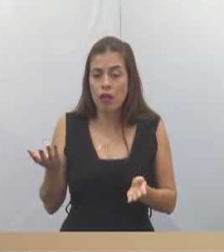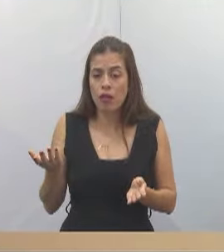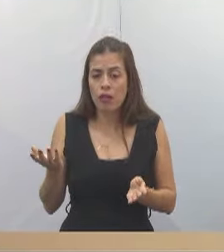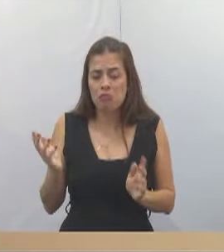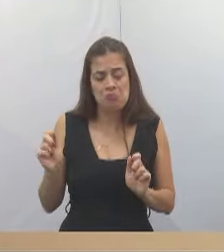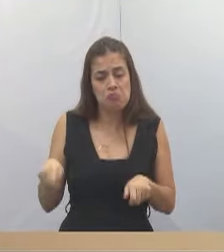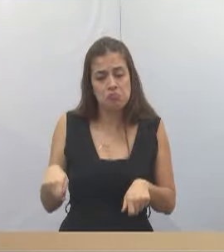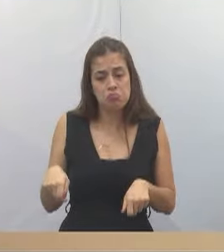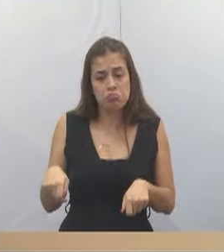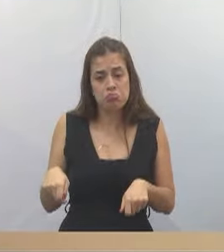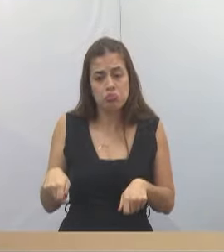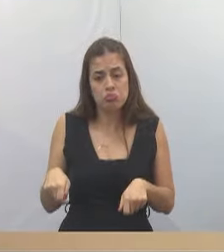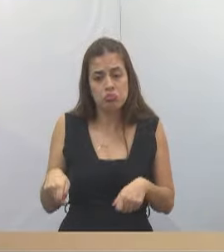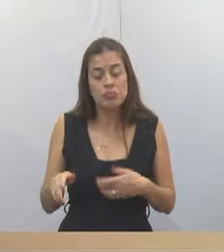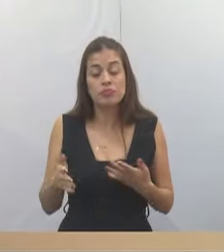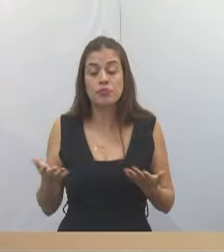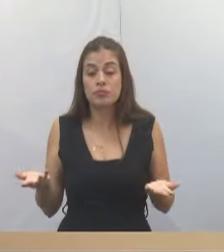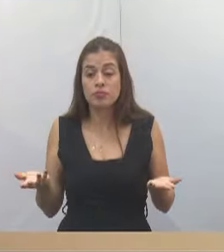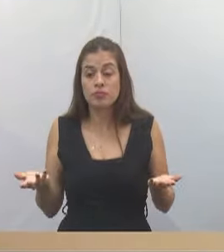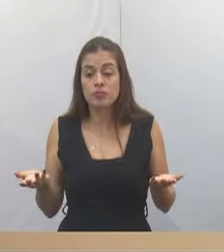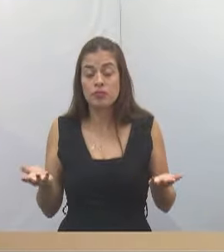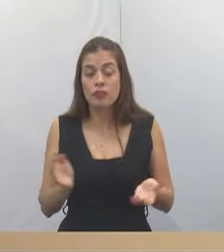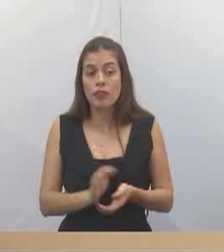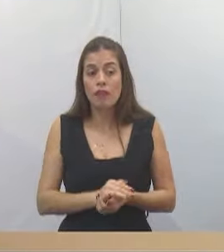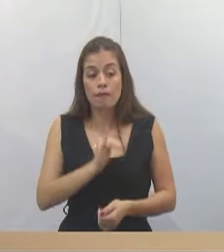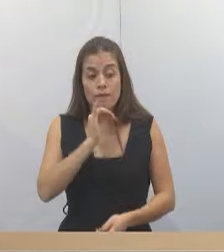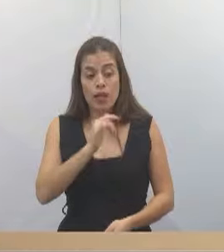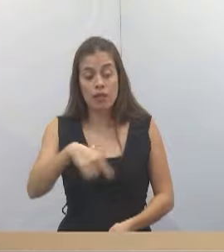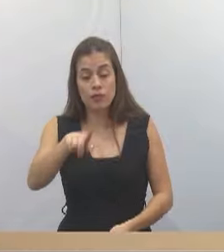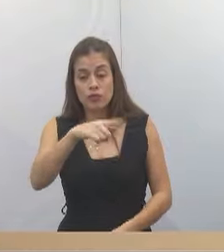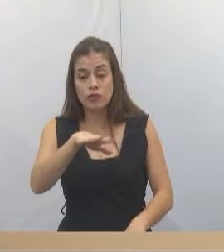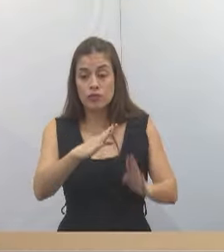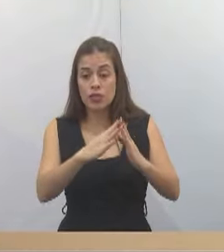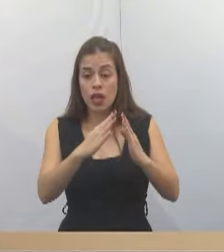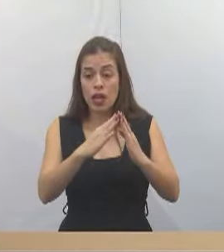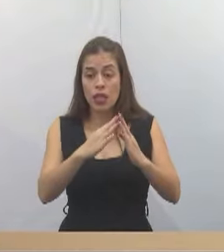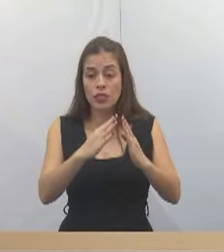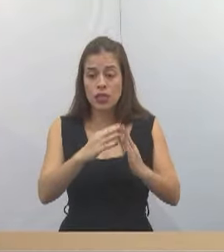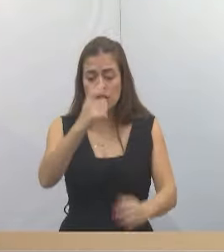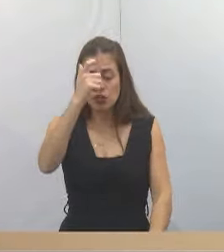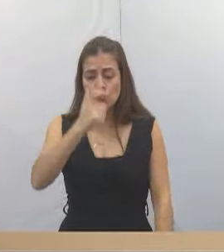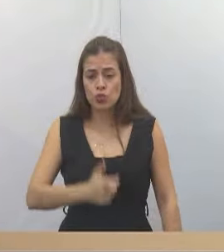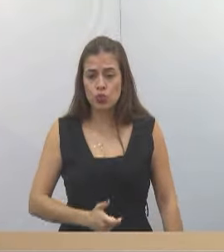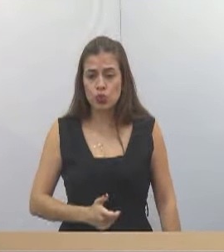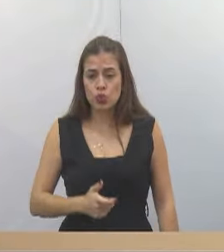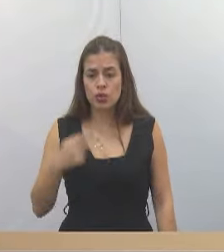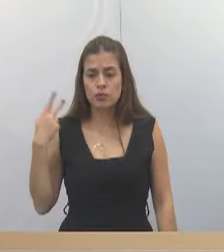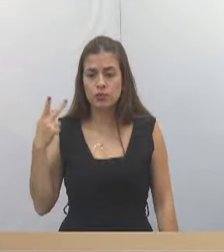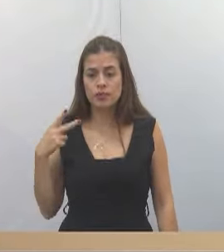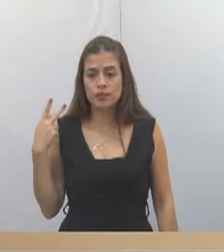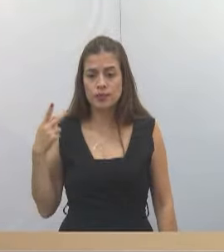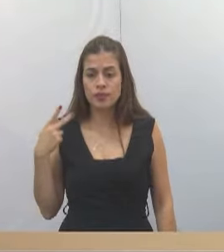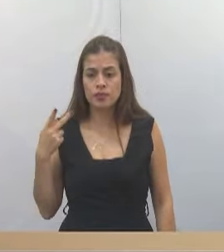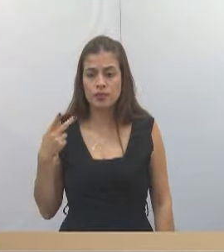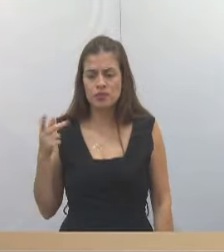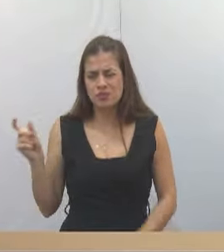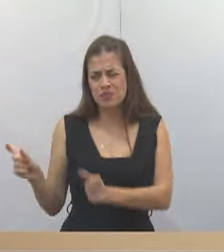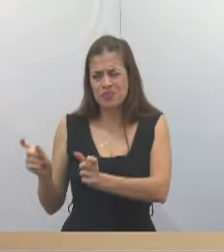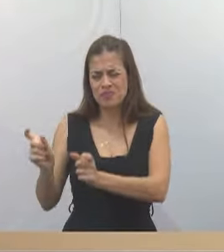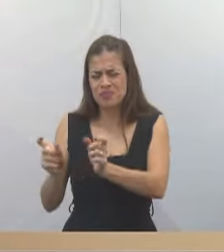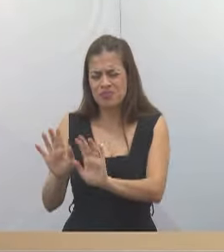não existe. Então, eu quero dizer para vocês que estão em casa que este vereador, estou falando por mim, estou falando pelos outros,